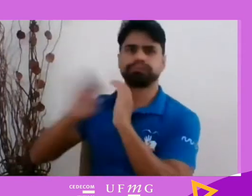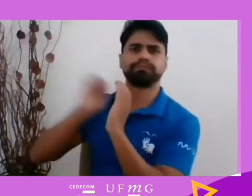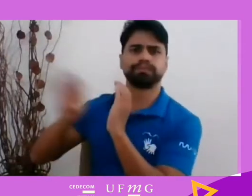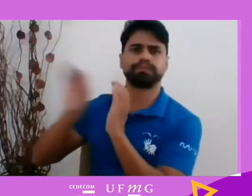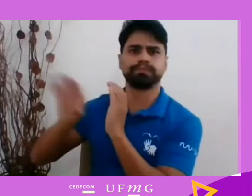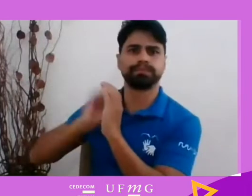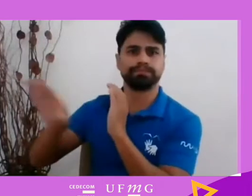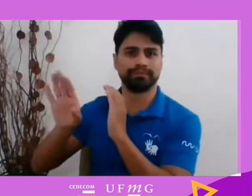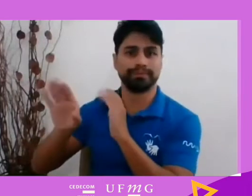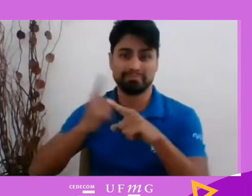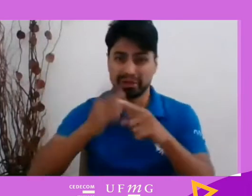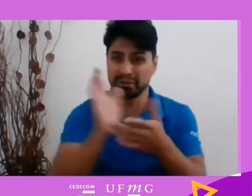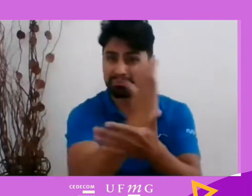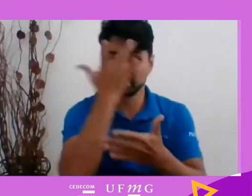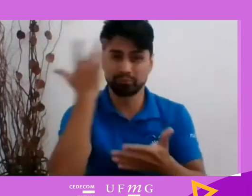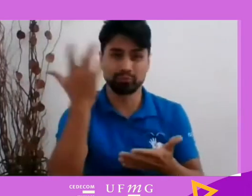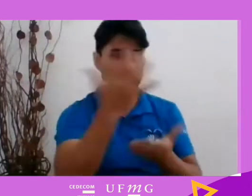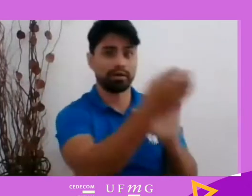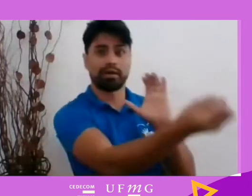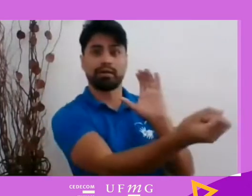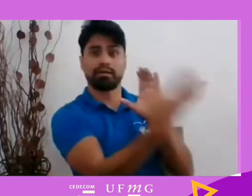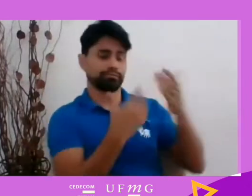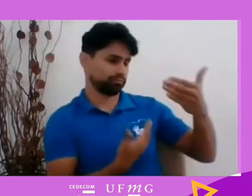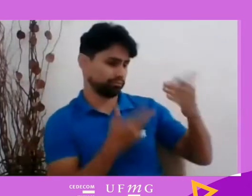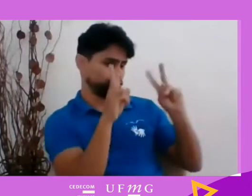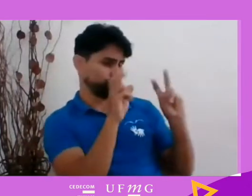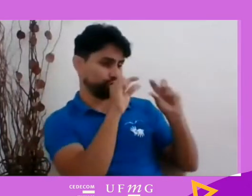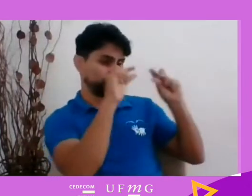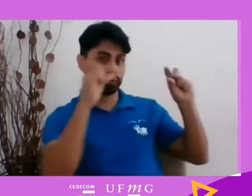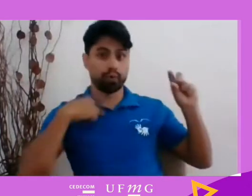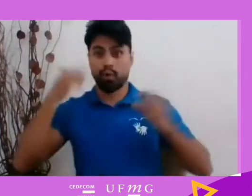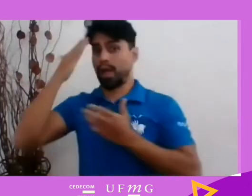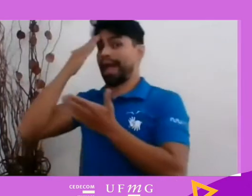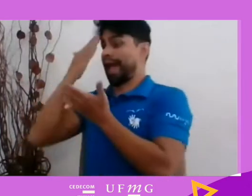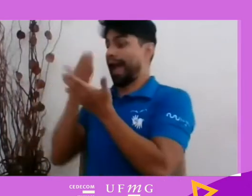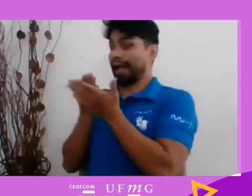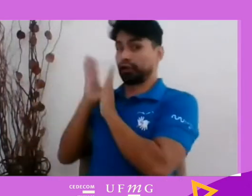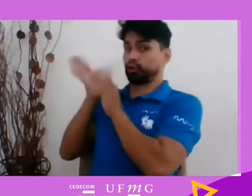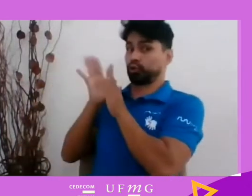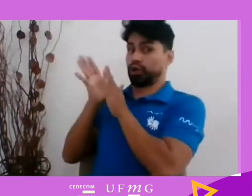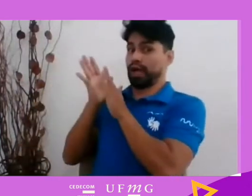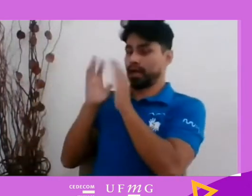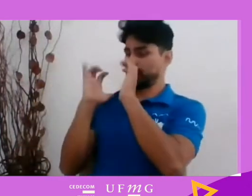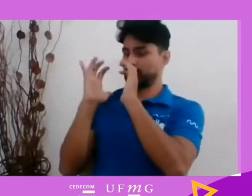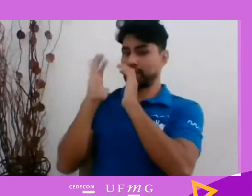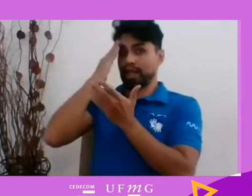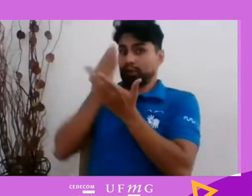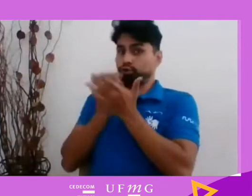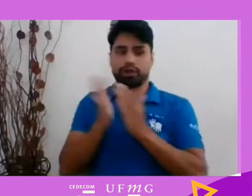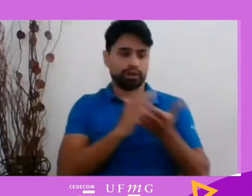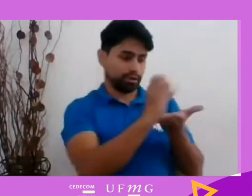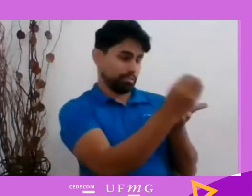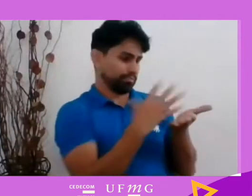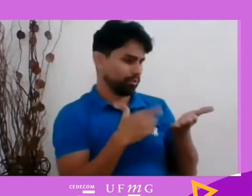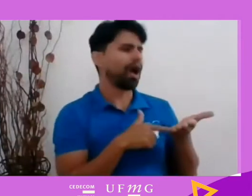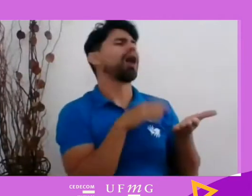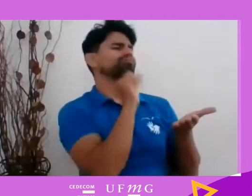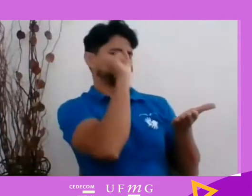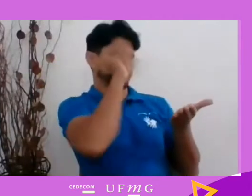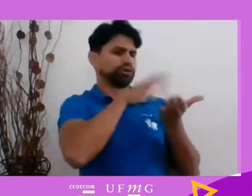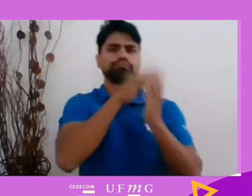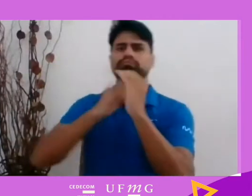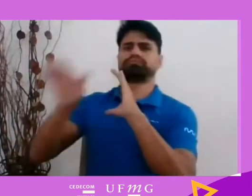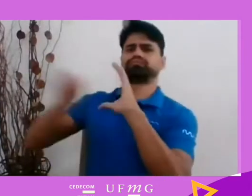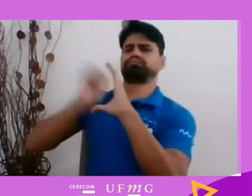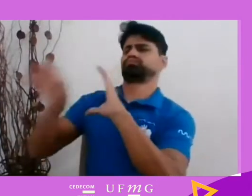nem abrir, porque o título reflete a sua crença. Tanto que o Twitter agora está recomendando, começou com uma ação nos Estados Unidos,